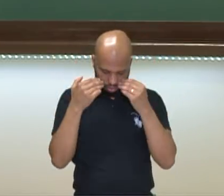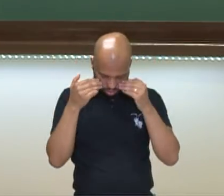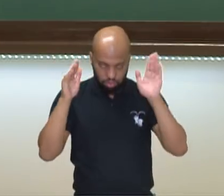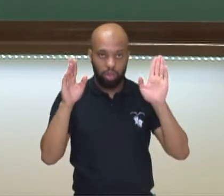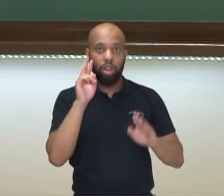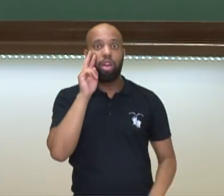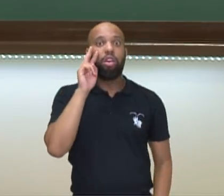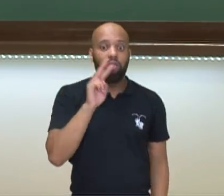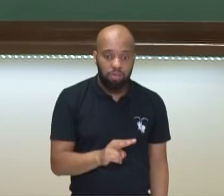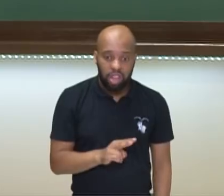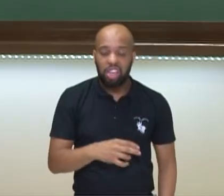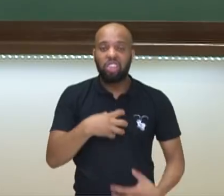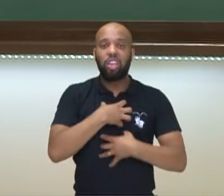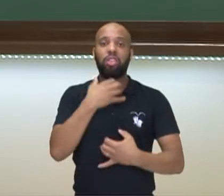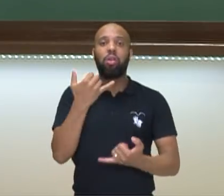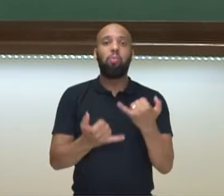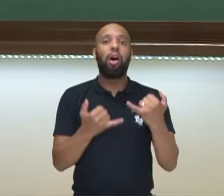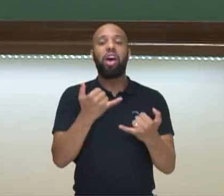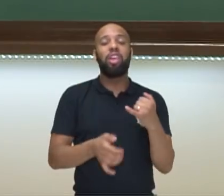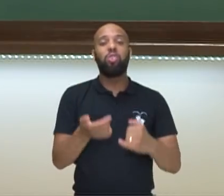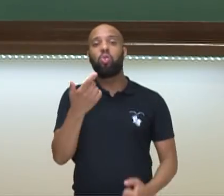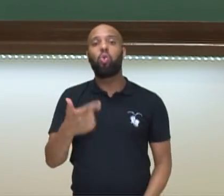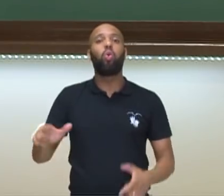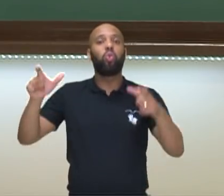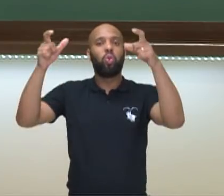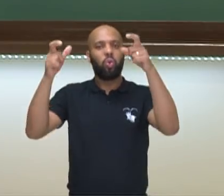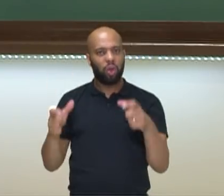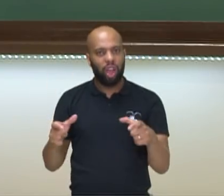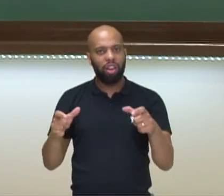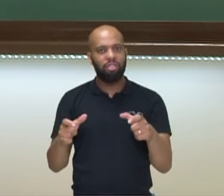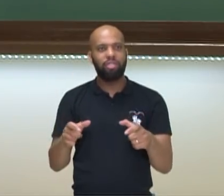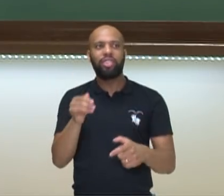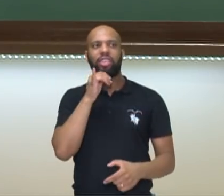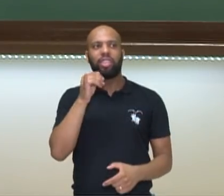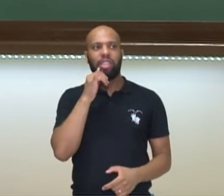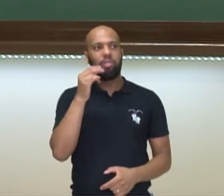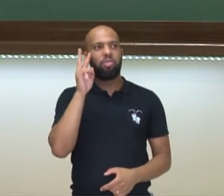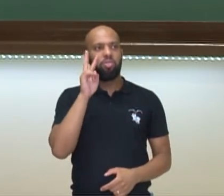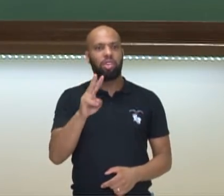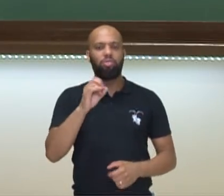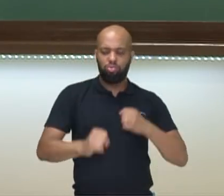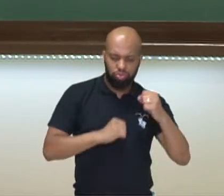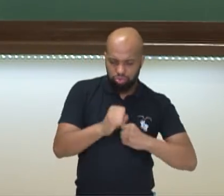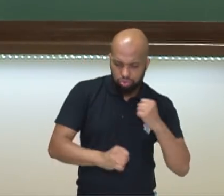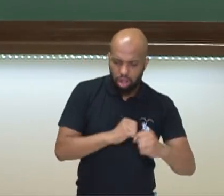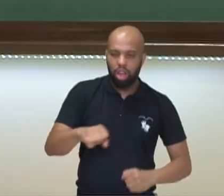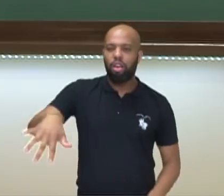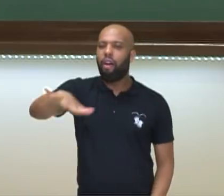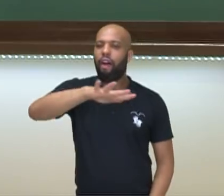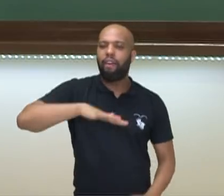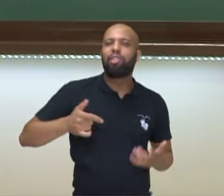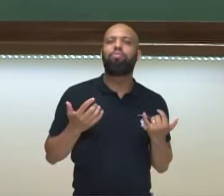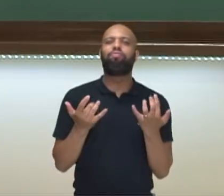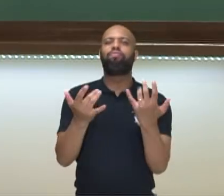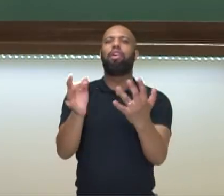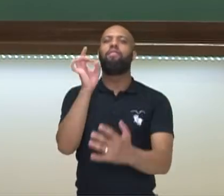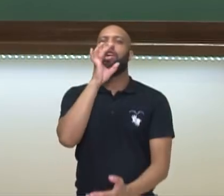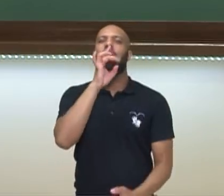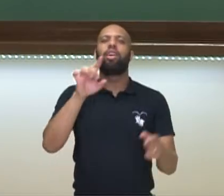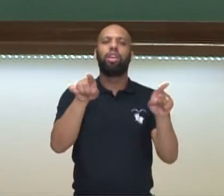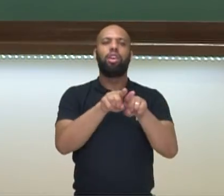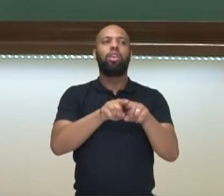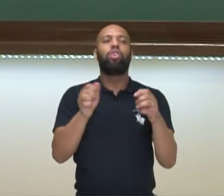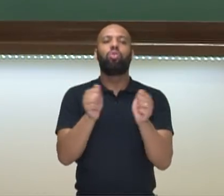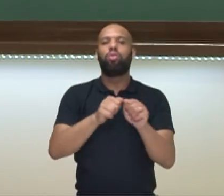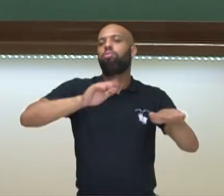colocar um óculos de realidade virtual e ali ele se vê correndo num campo aberto ou mesmo